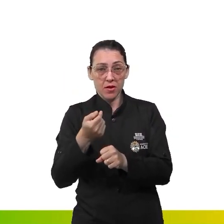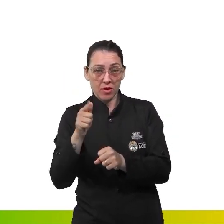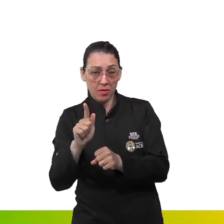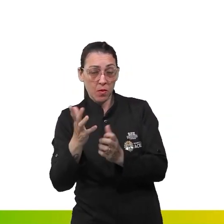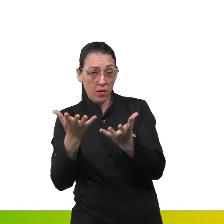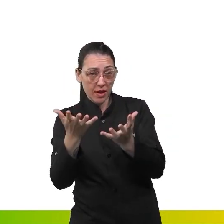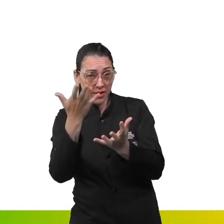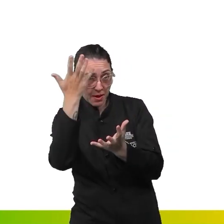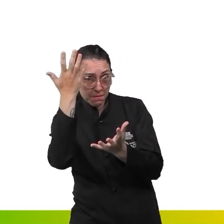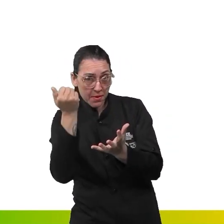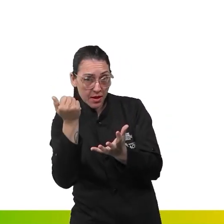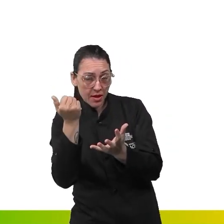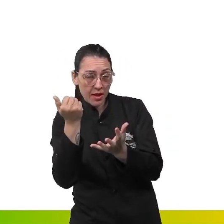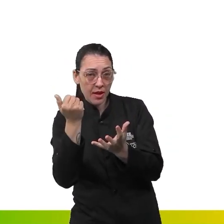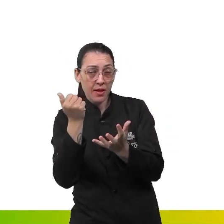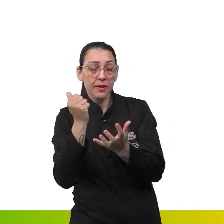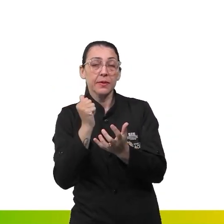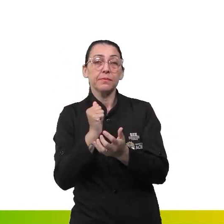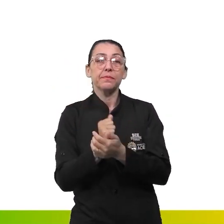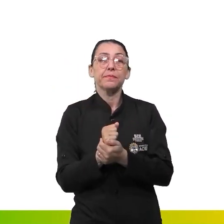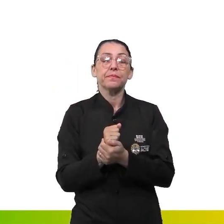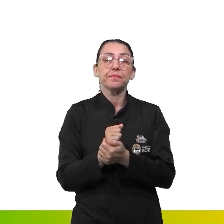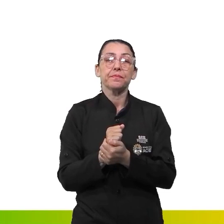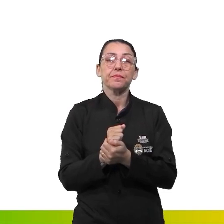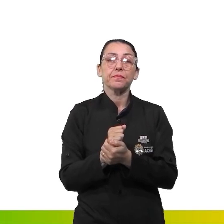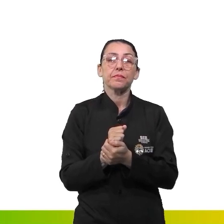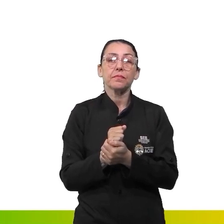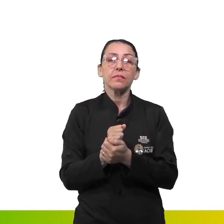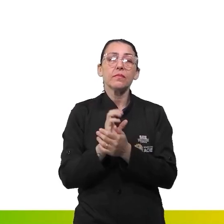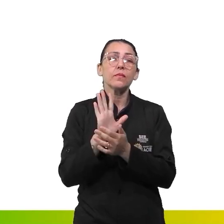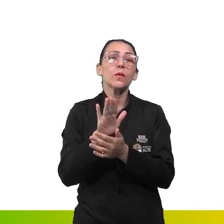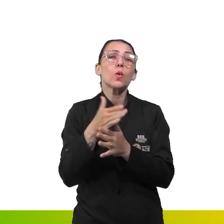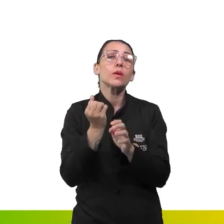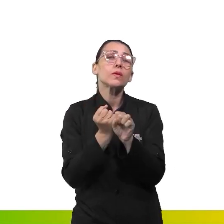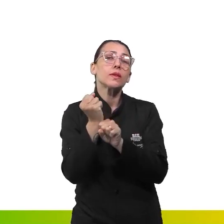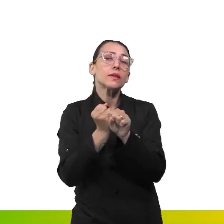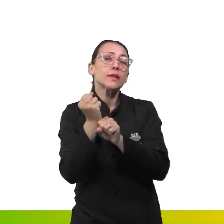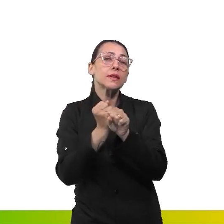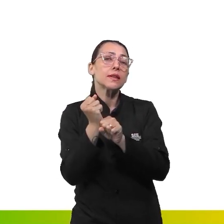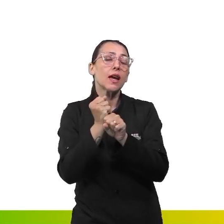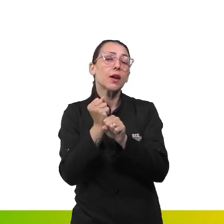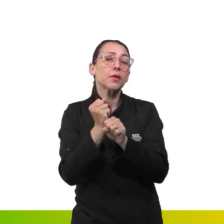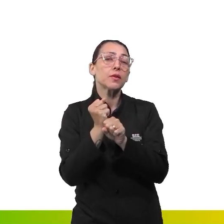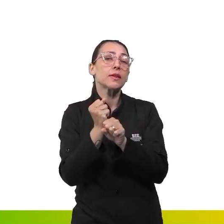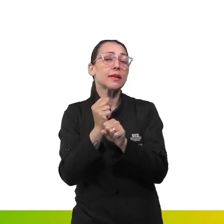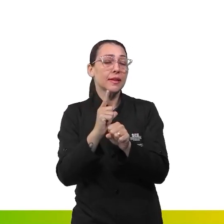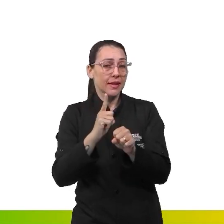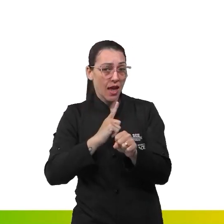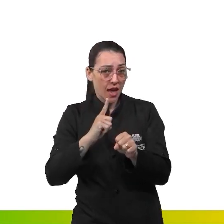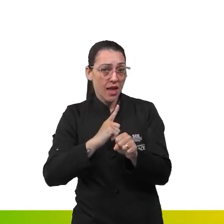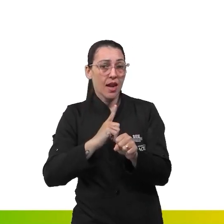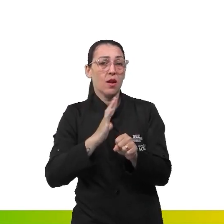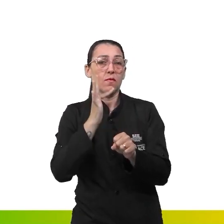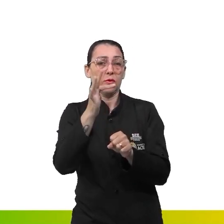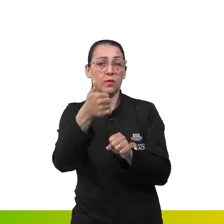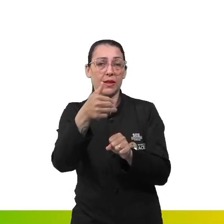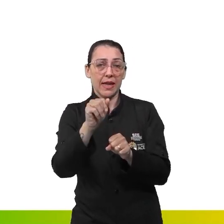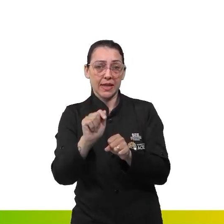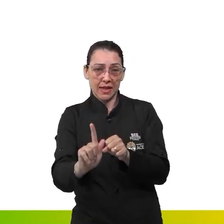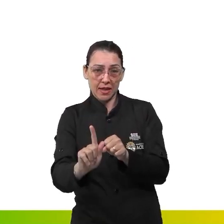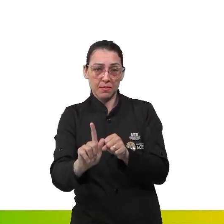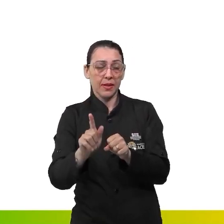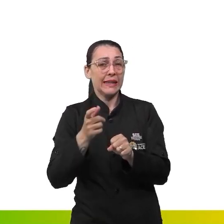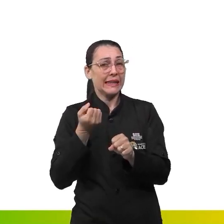quero saber em quantos anos restarão 10 gramas. Se